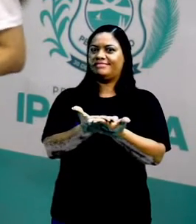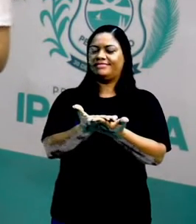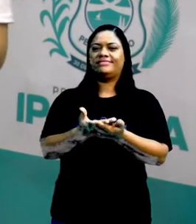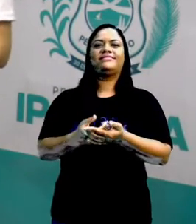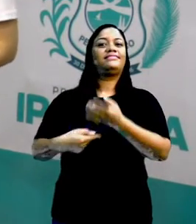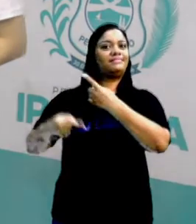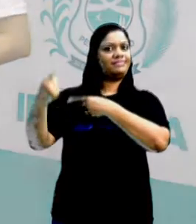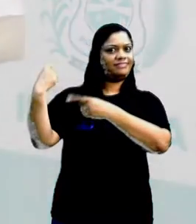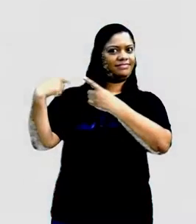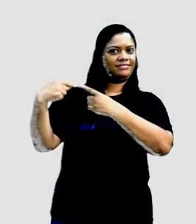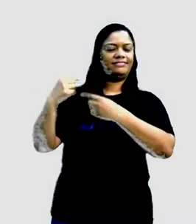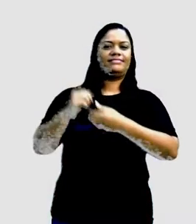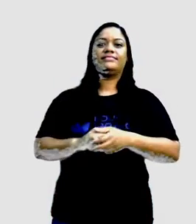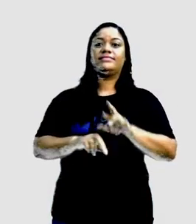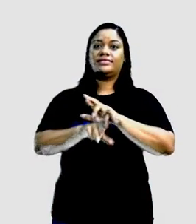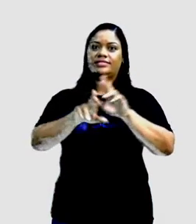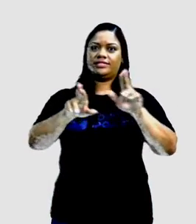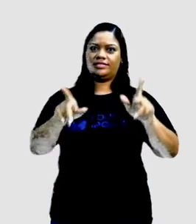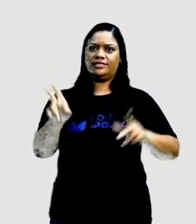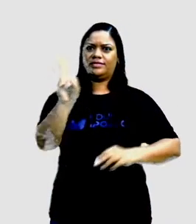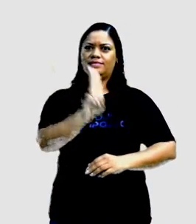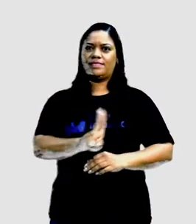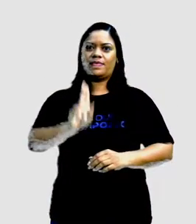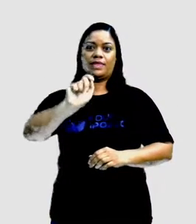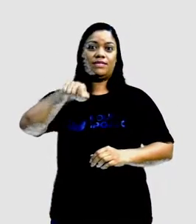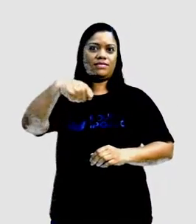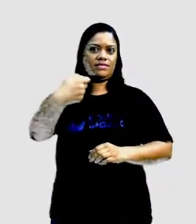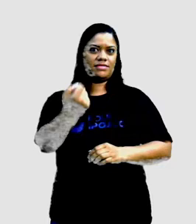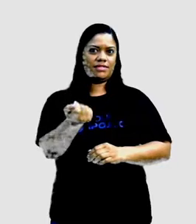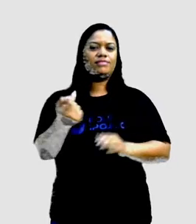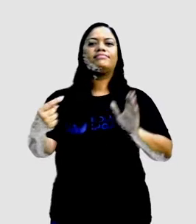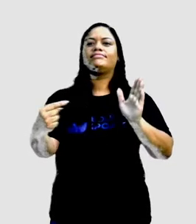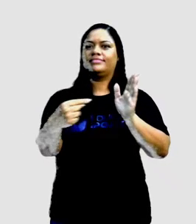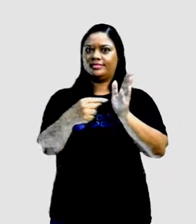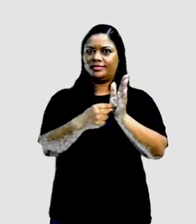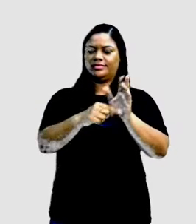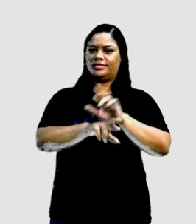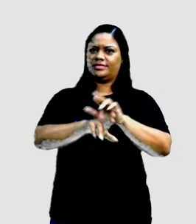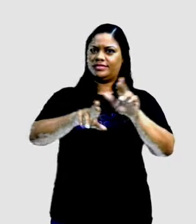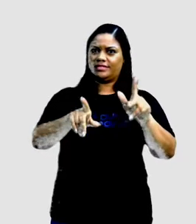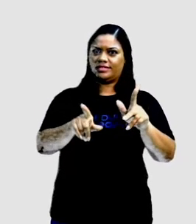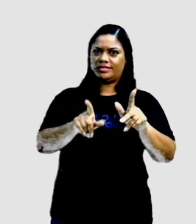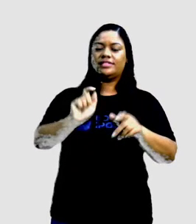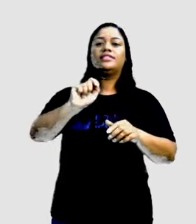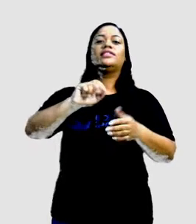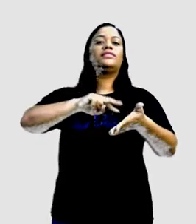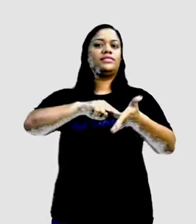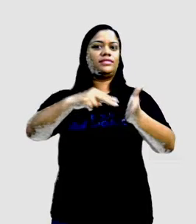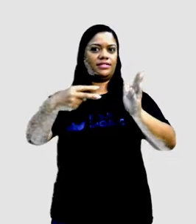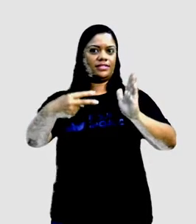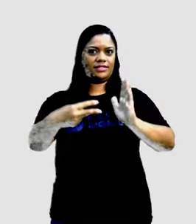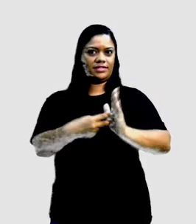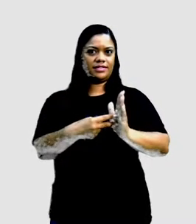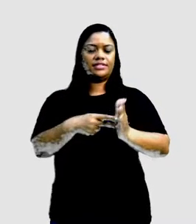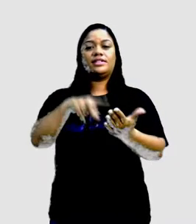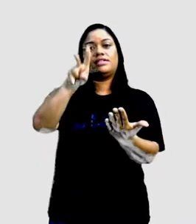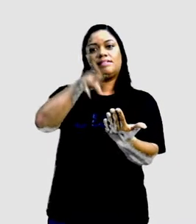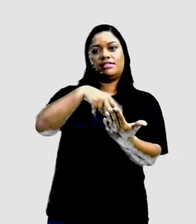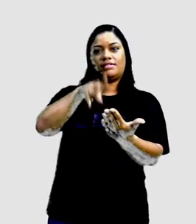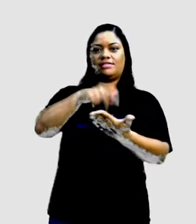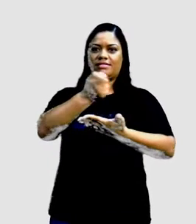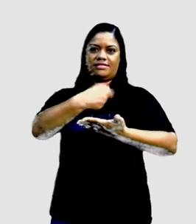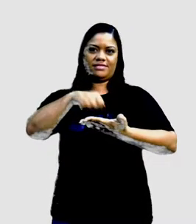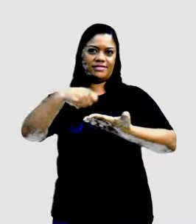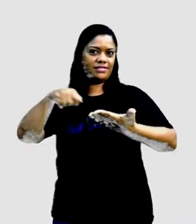aula, na aula passada. Diferenciamos e utilizamos sinais de pontuação, distinguindo suas funções para leitura e escrita